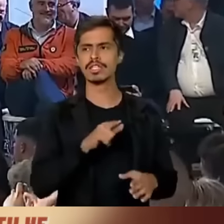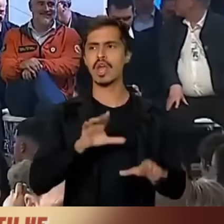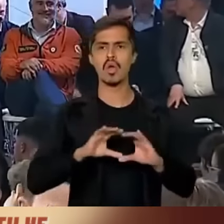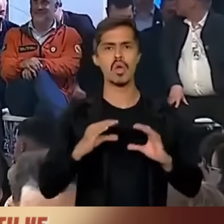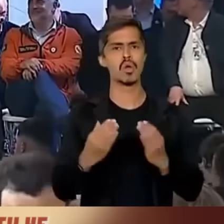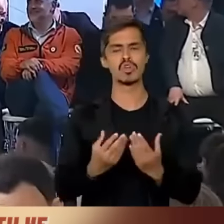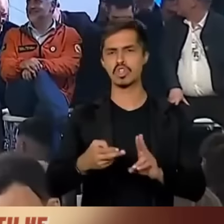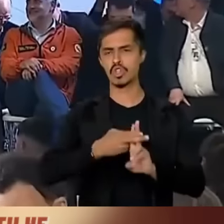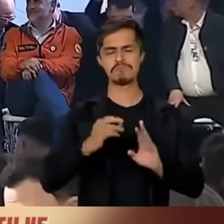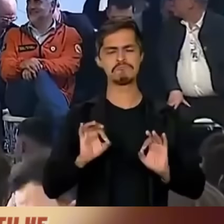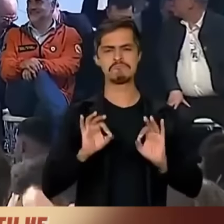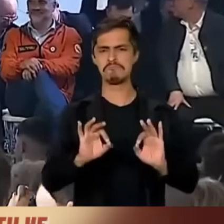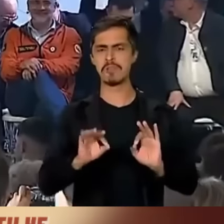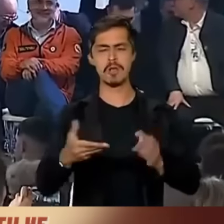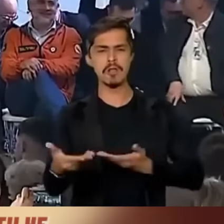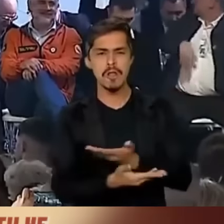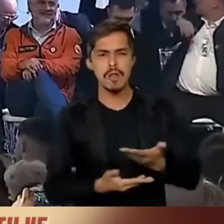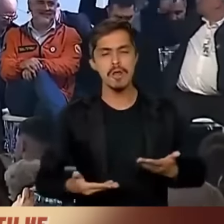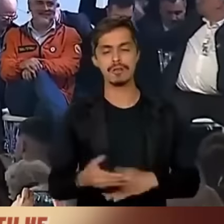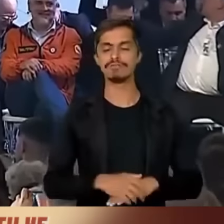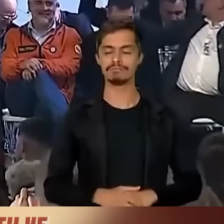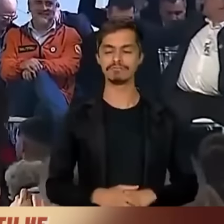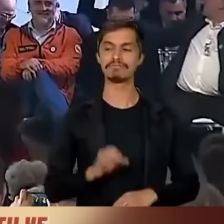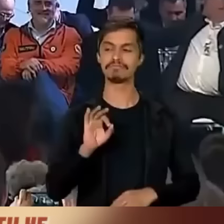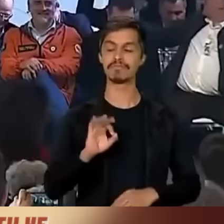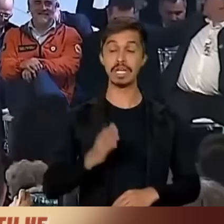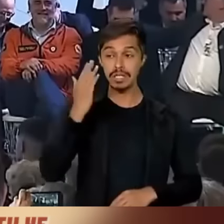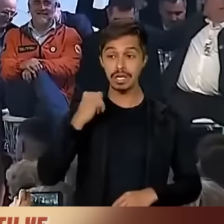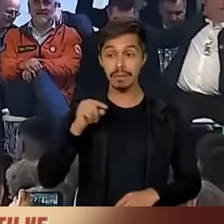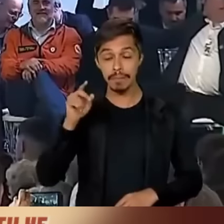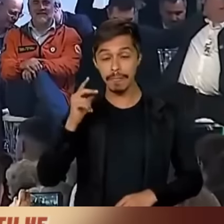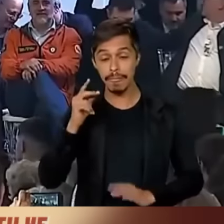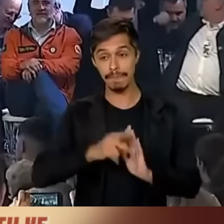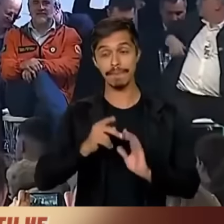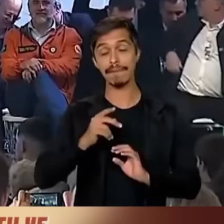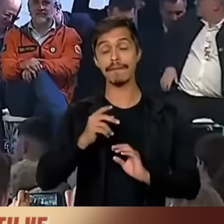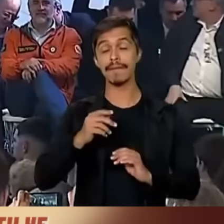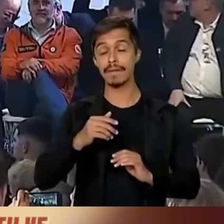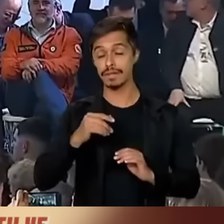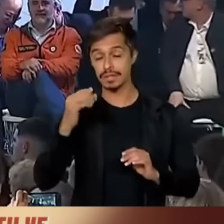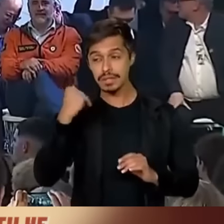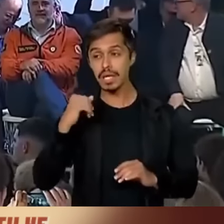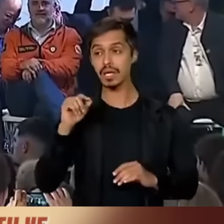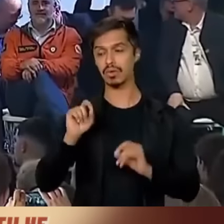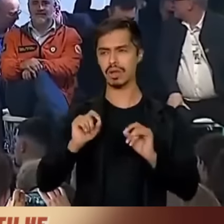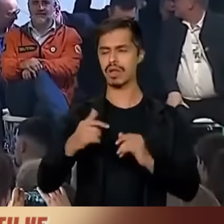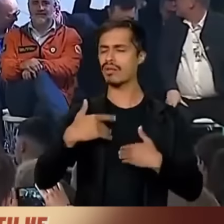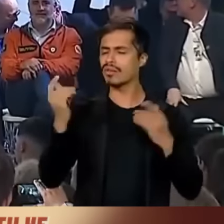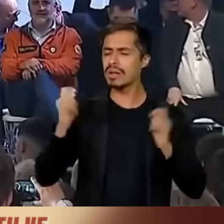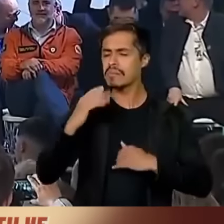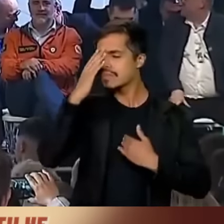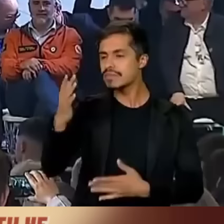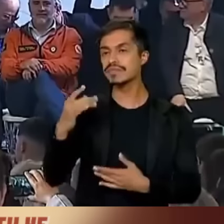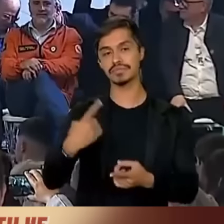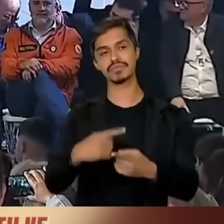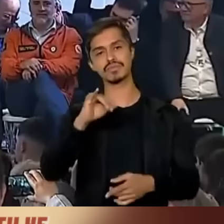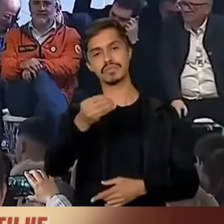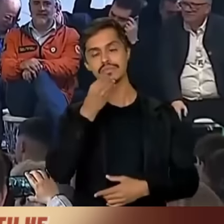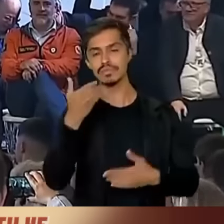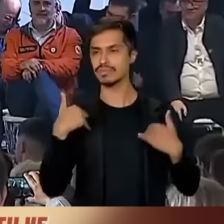comunidade SUS muito engajada, sabendo, presidente, que eu só posso lhe agradecer, não só pela oportunidade